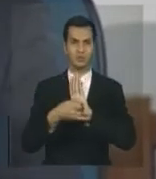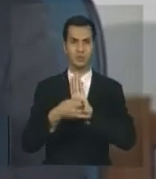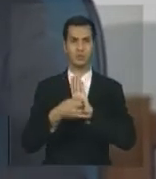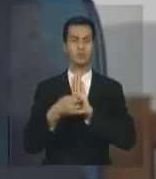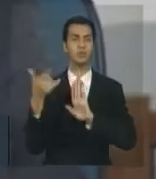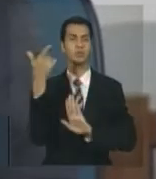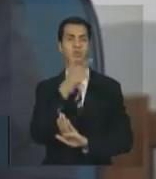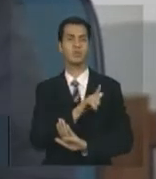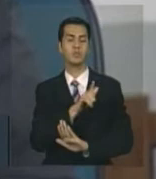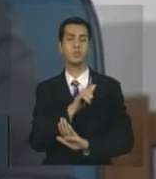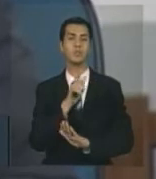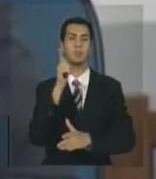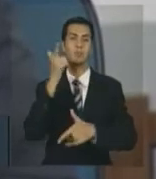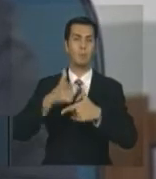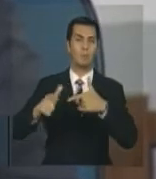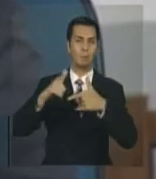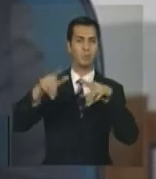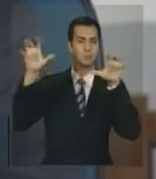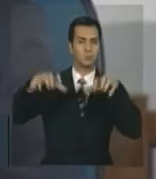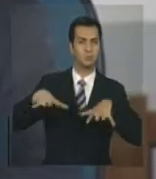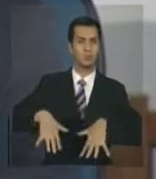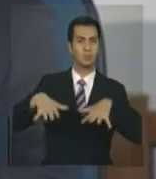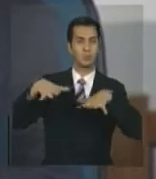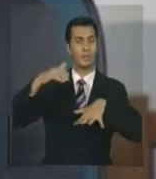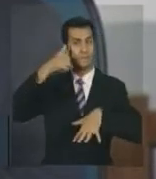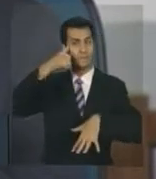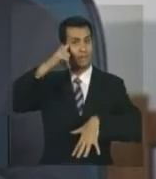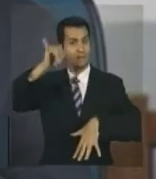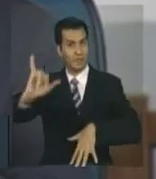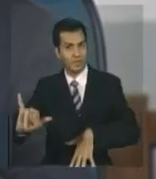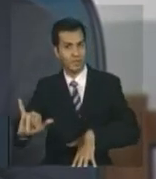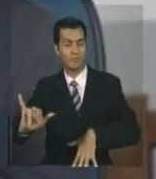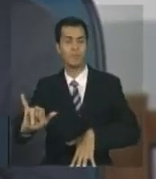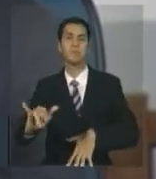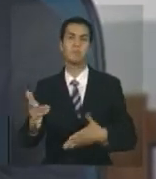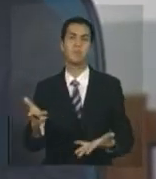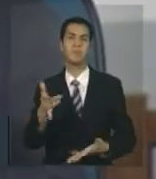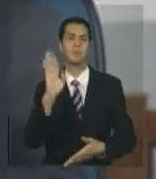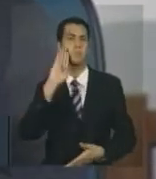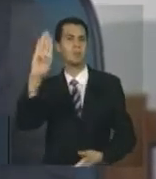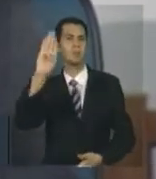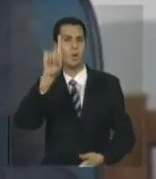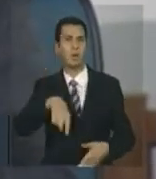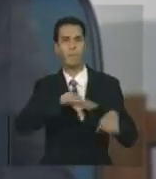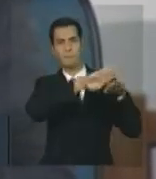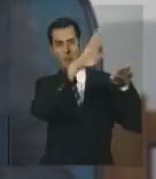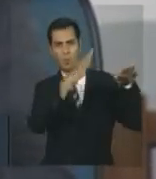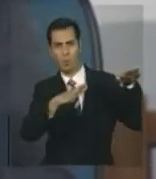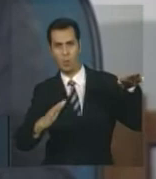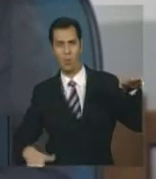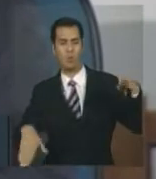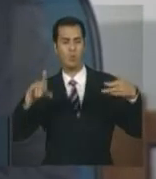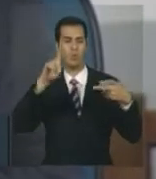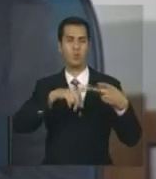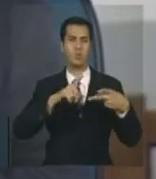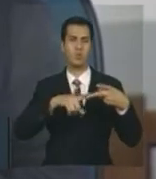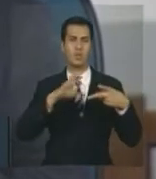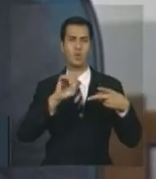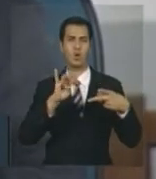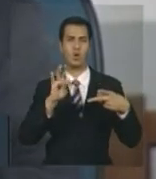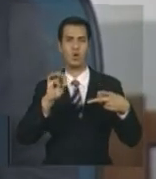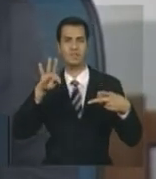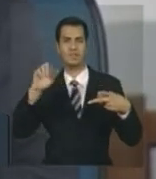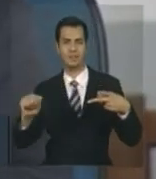prevenção, notadamente aqueles ligados à proteção de morros, reforço de encostas e